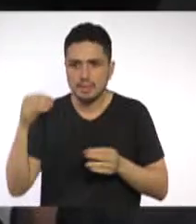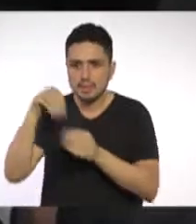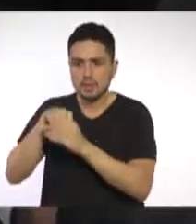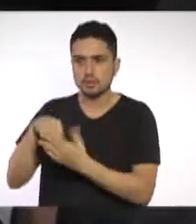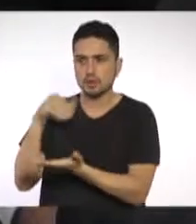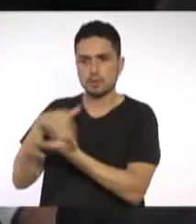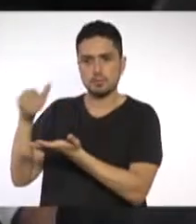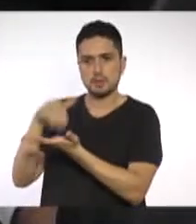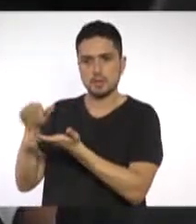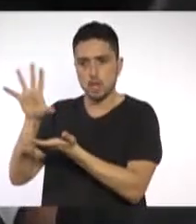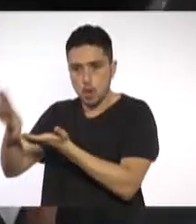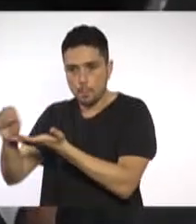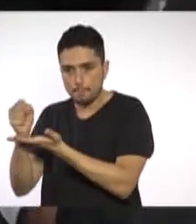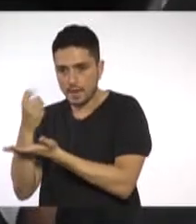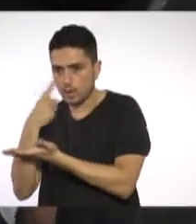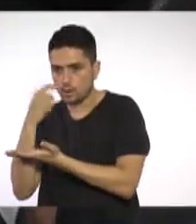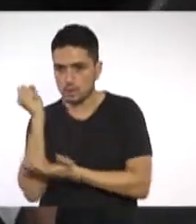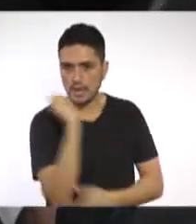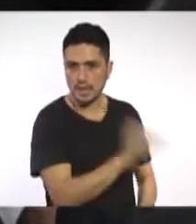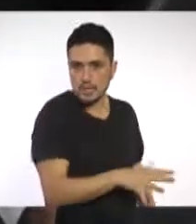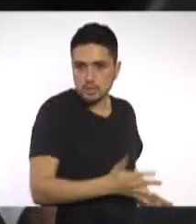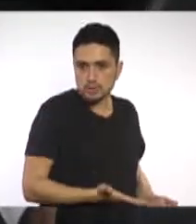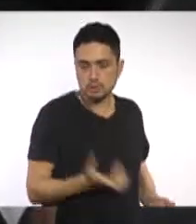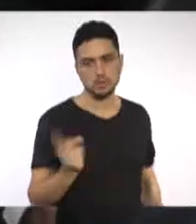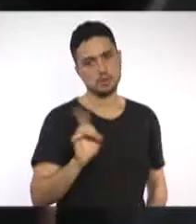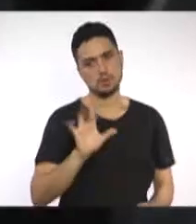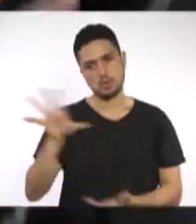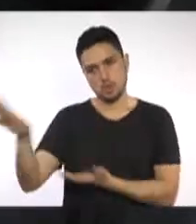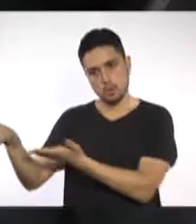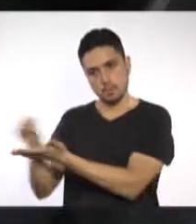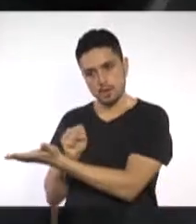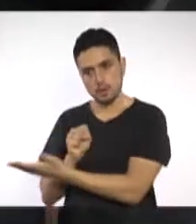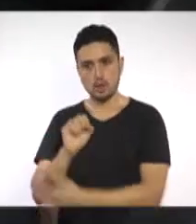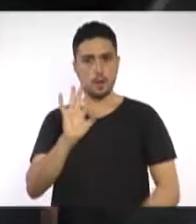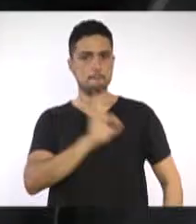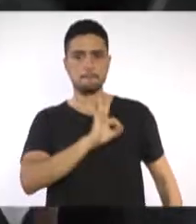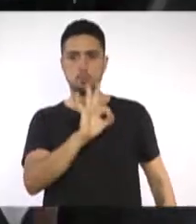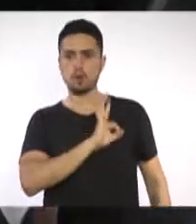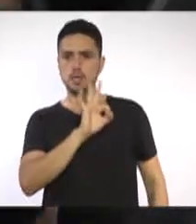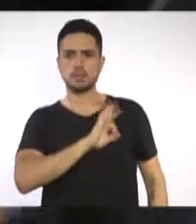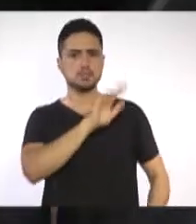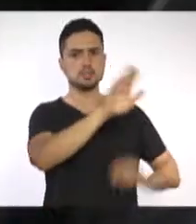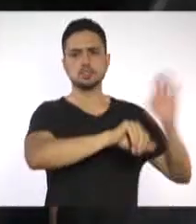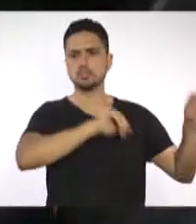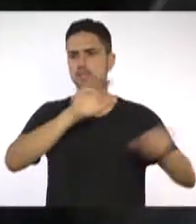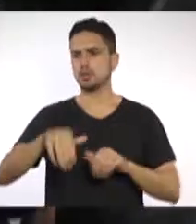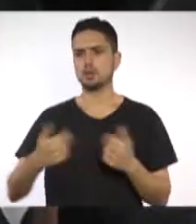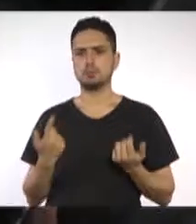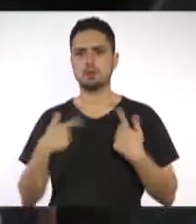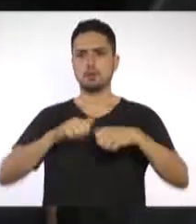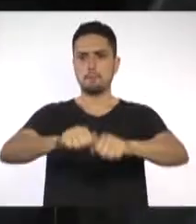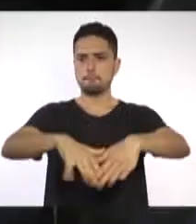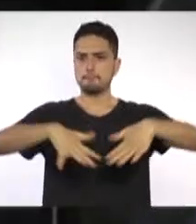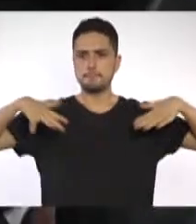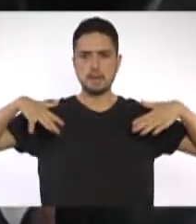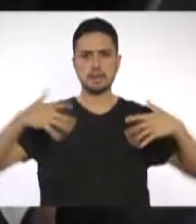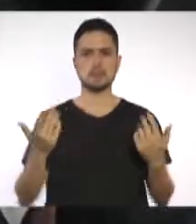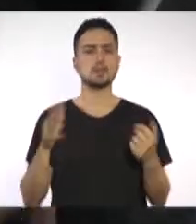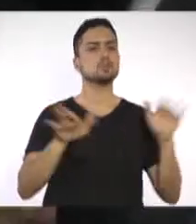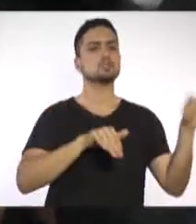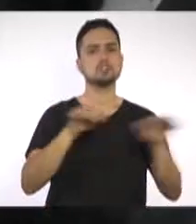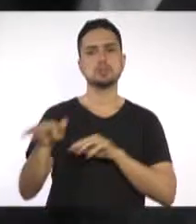aparelho e jogo no lixo. Eu imediatamente faço um alarde em torno disso, levo o caso ao plenário, chamo os demais colegas,